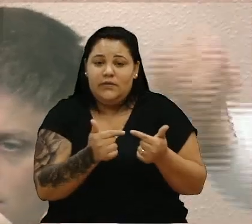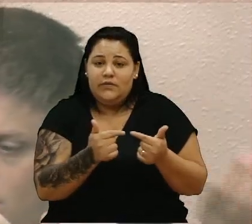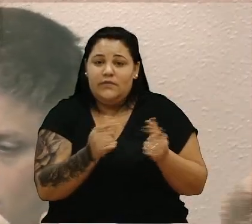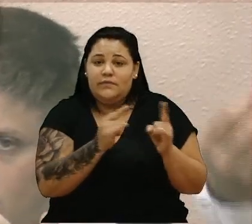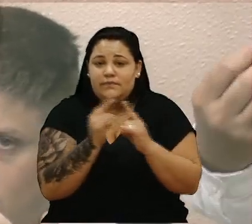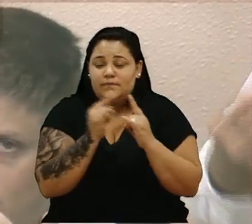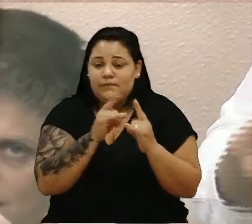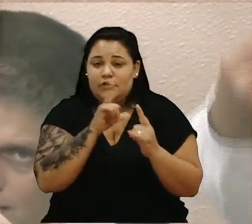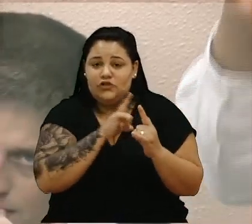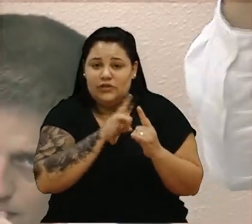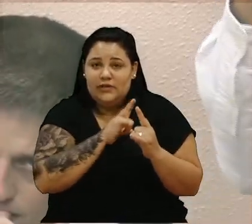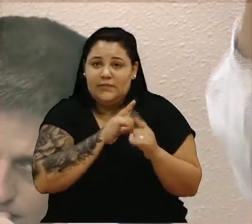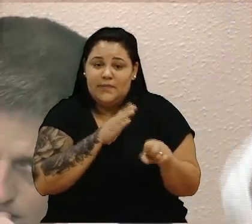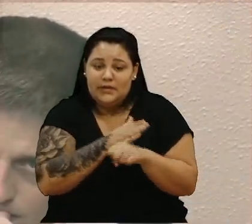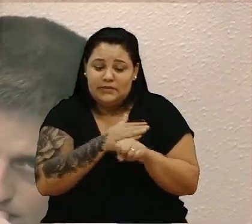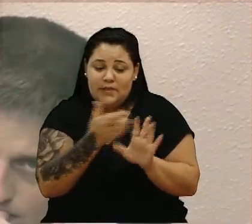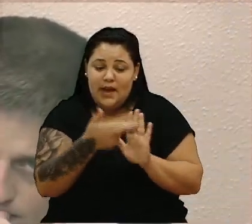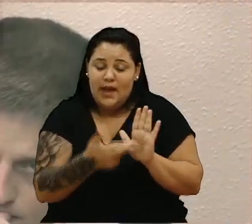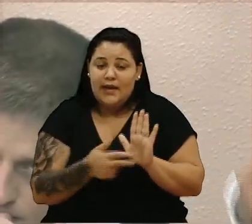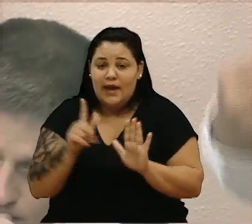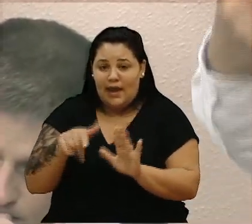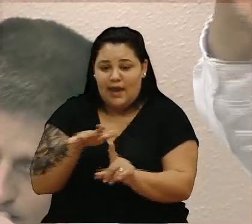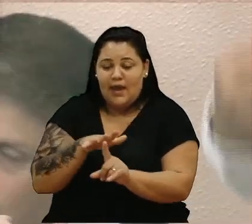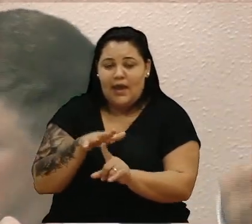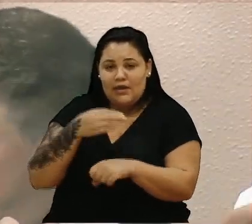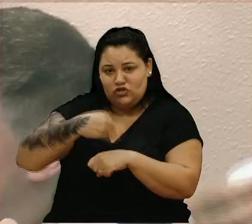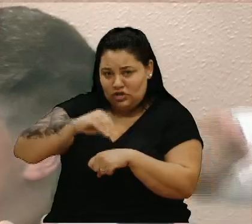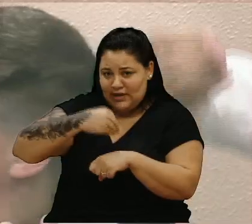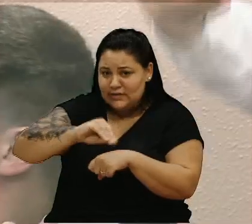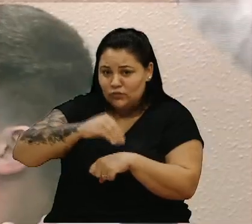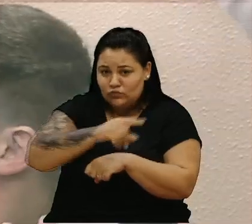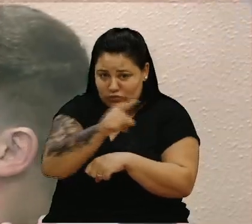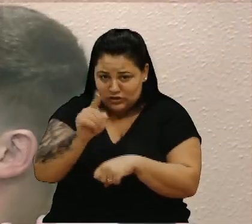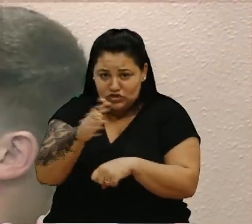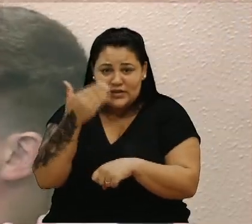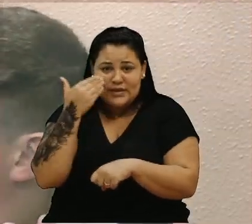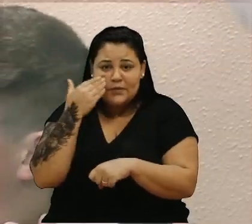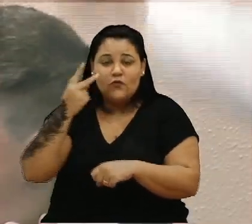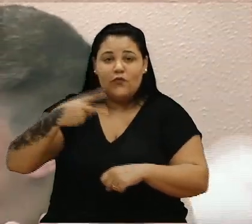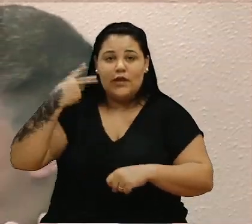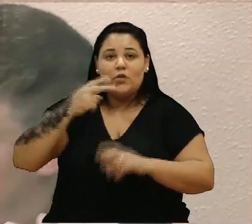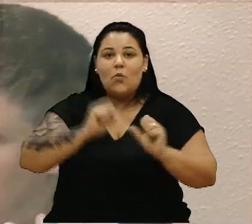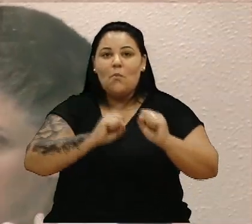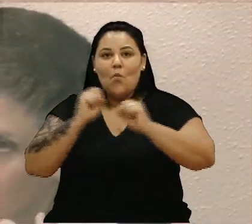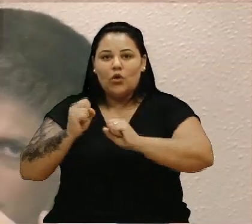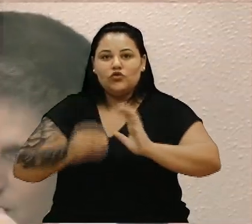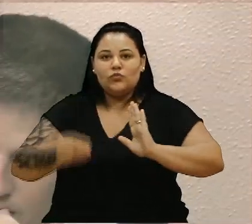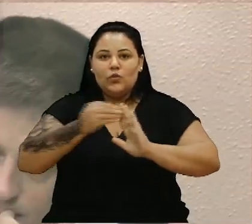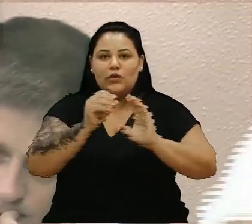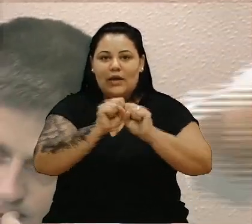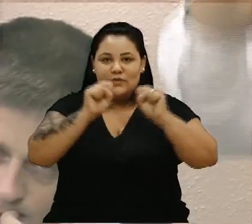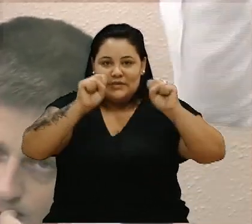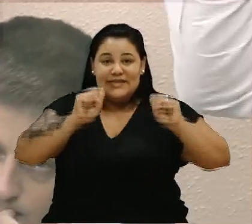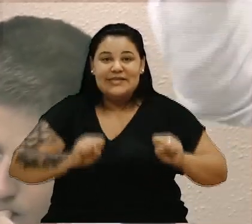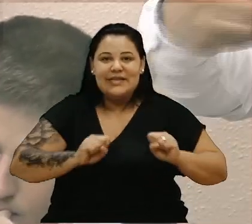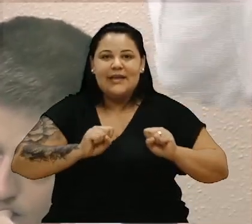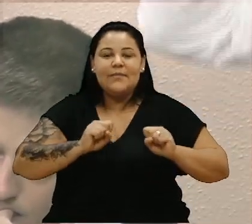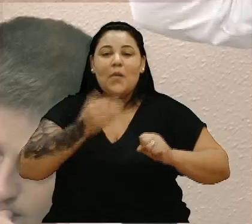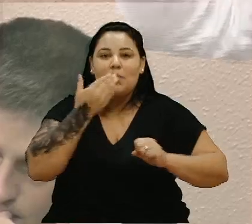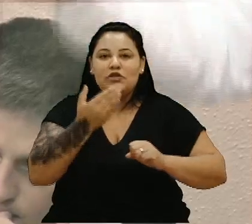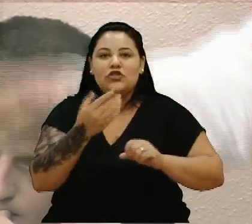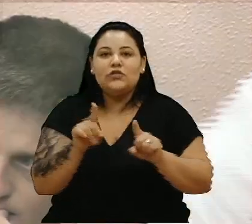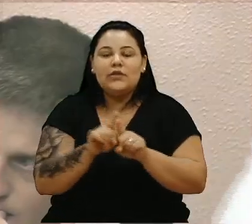e regimental são as indicações. Então, os vereadores eles podem colocar no sistema as indicações que